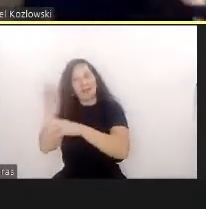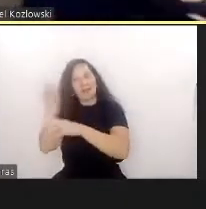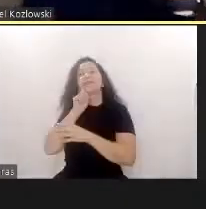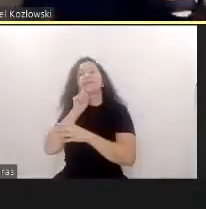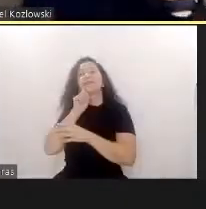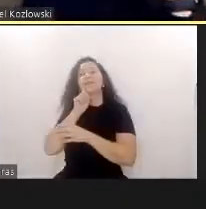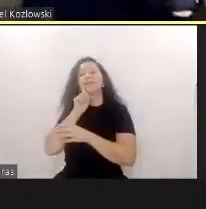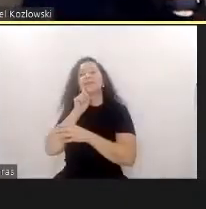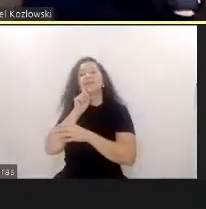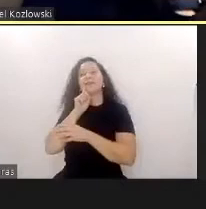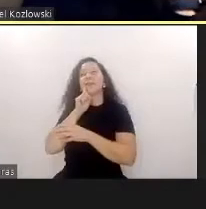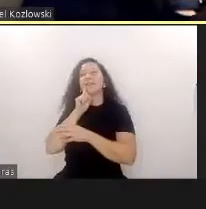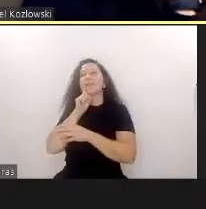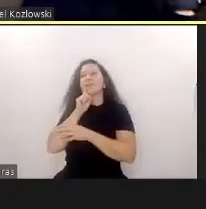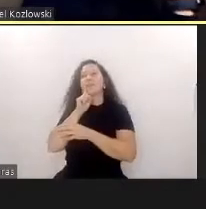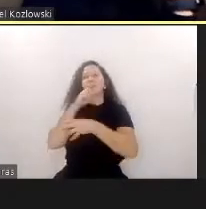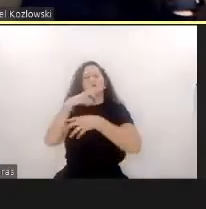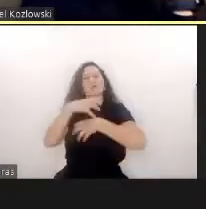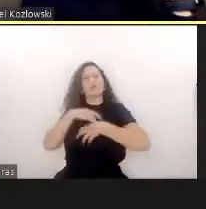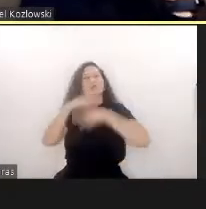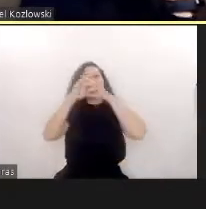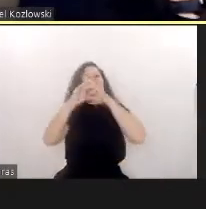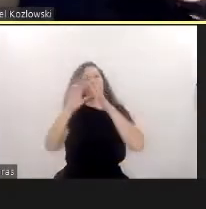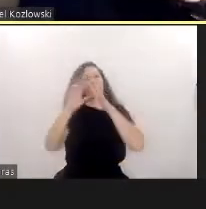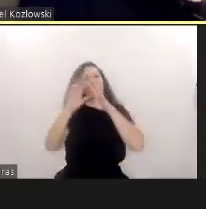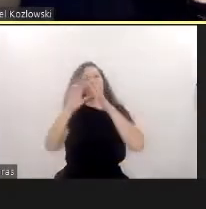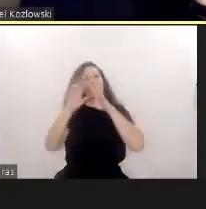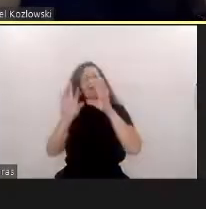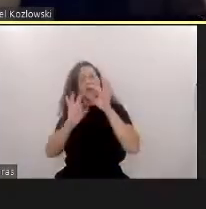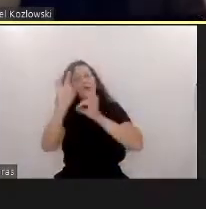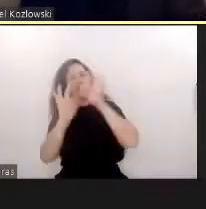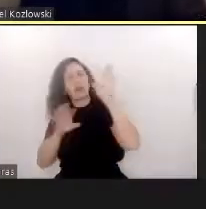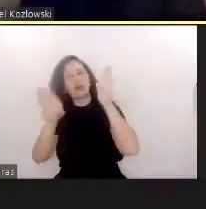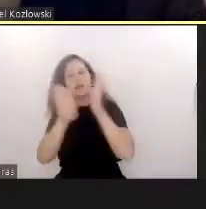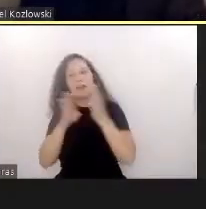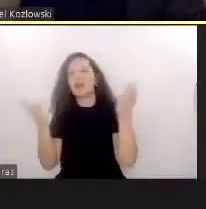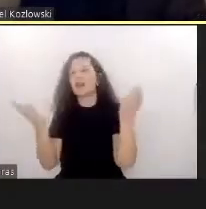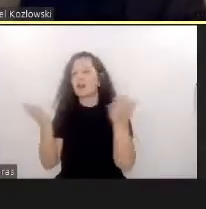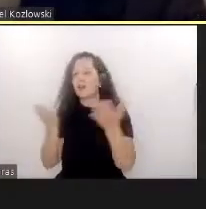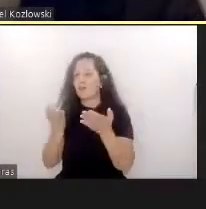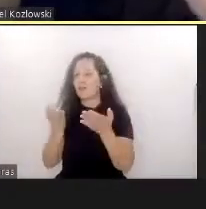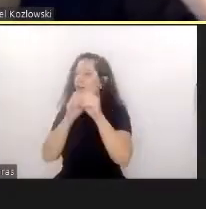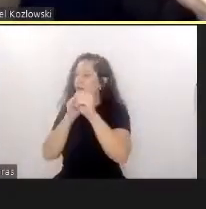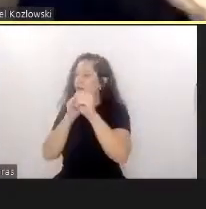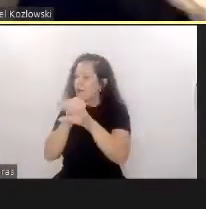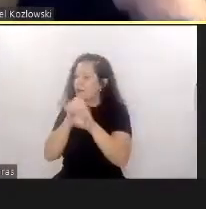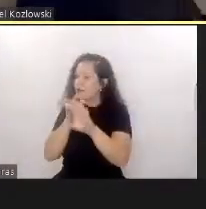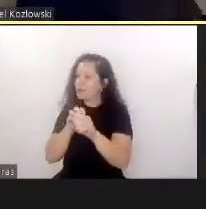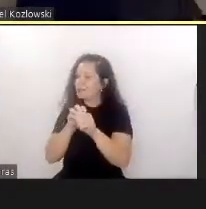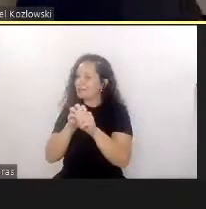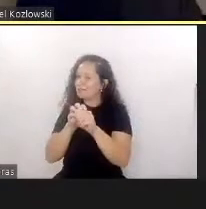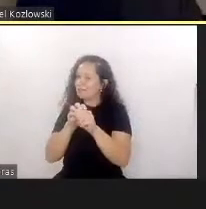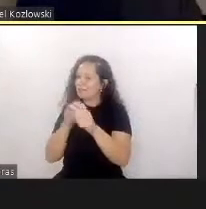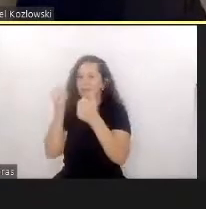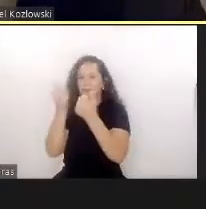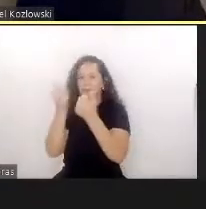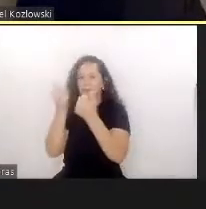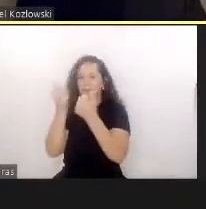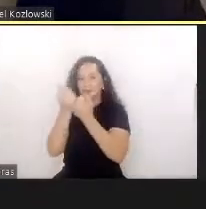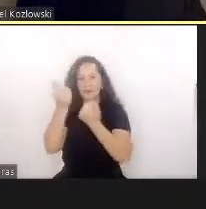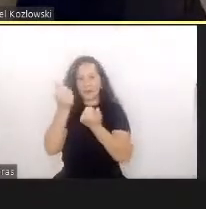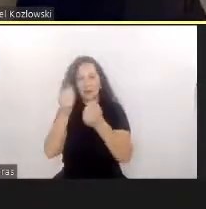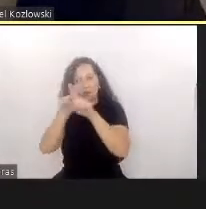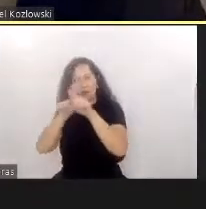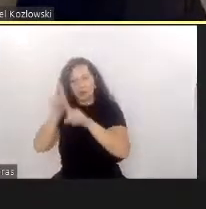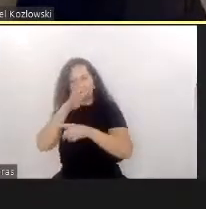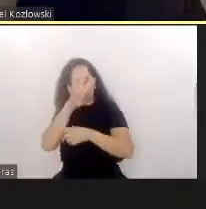até chegar no formato atual. Então, a gente substituiu essa análise gráfica que marcou a primeira fase